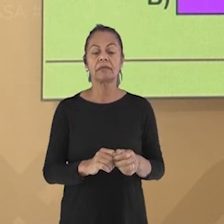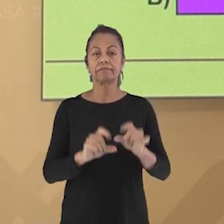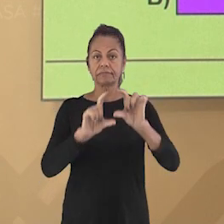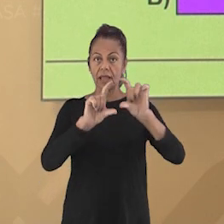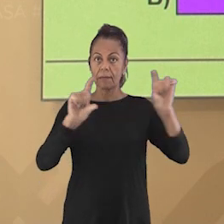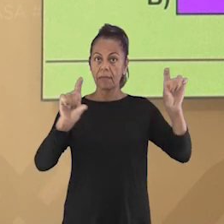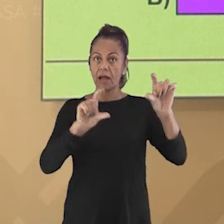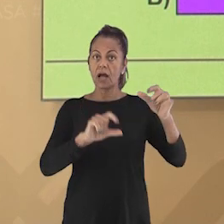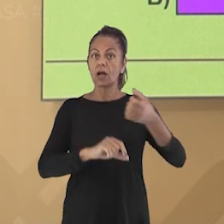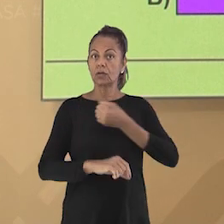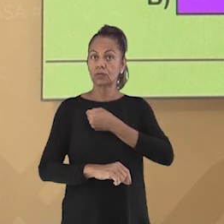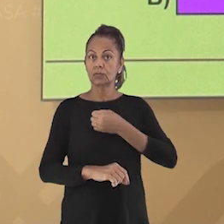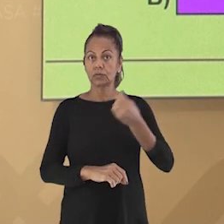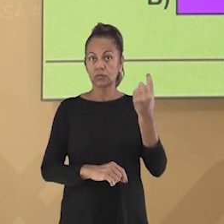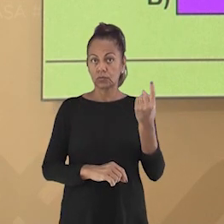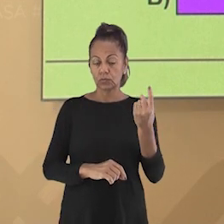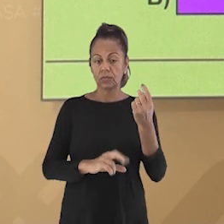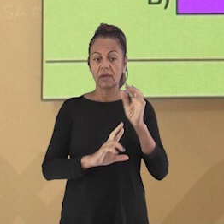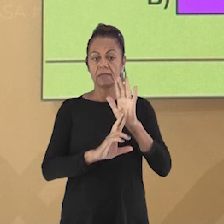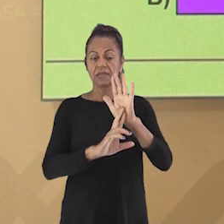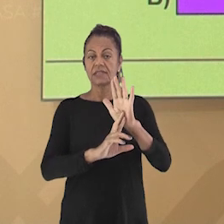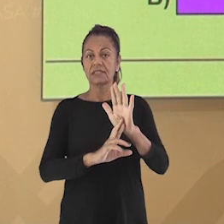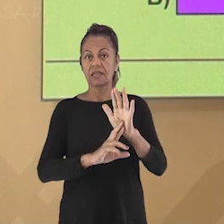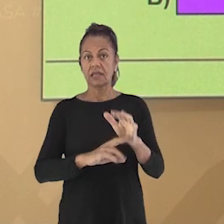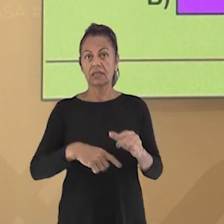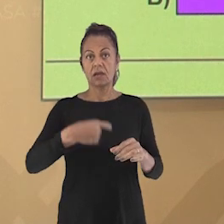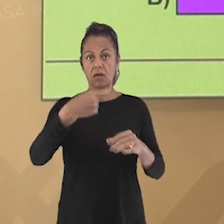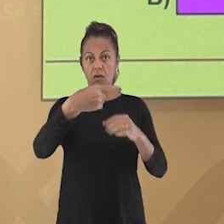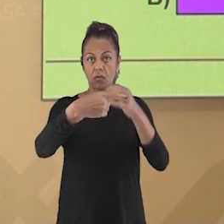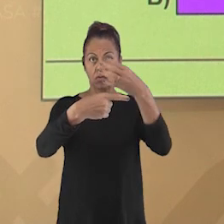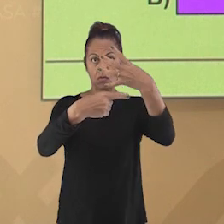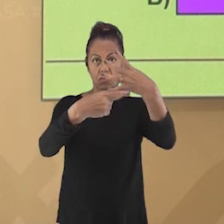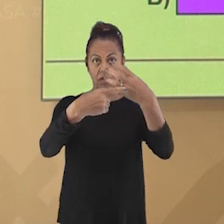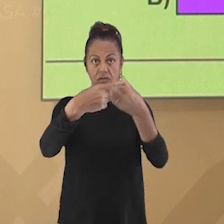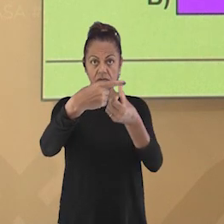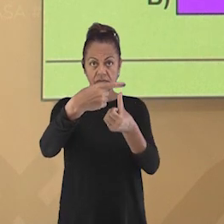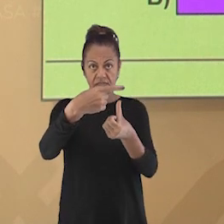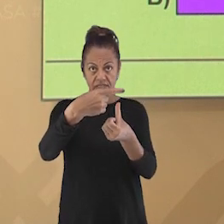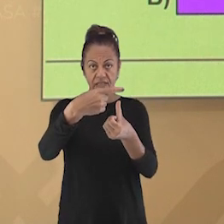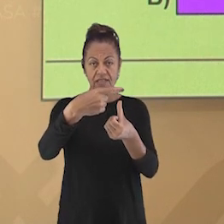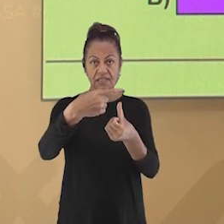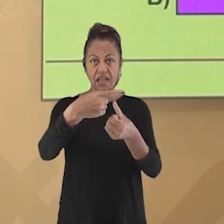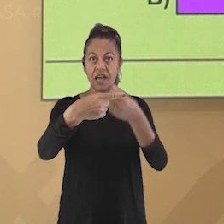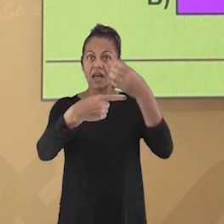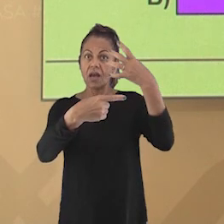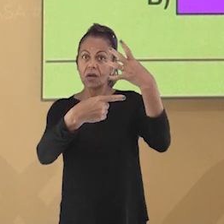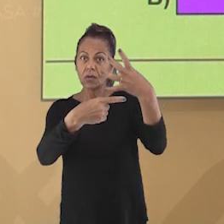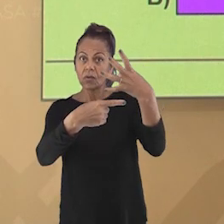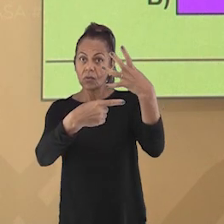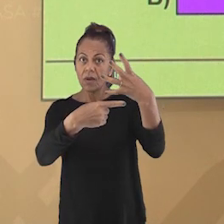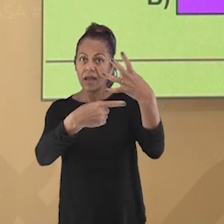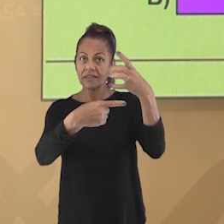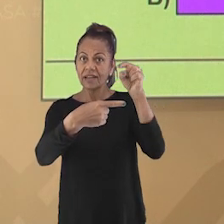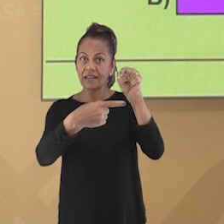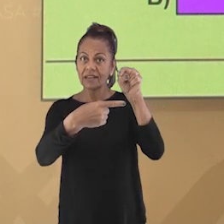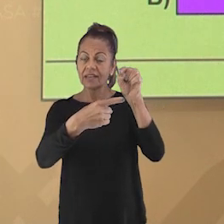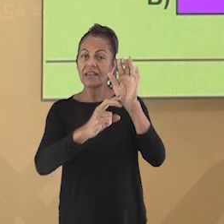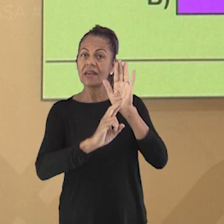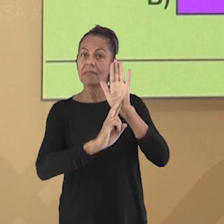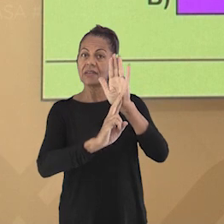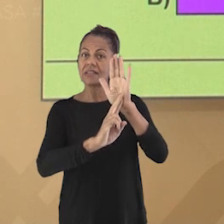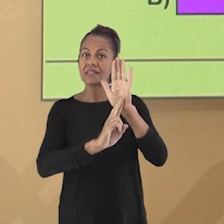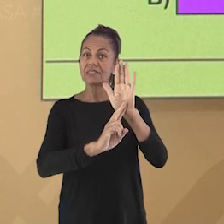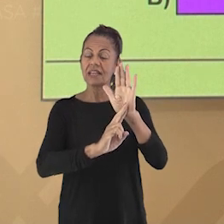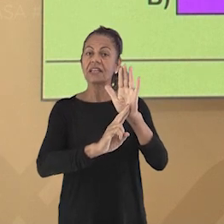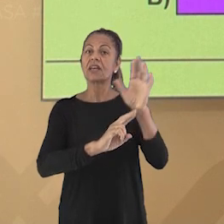esse desenho, 4 sobre 6, onde o 4 representa a parte que nós utilizamos, a parte